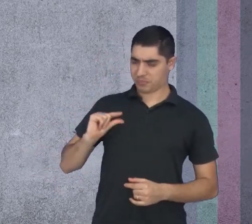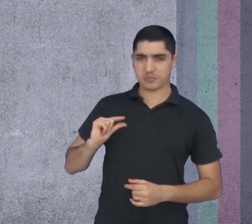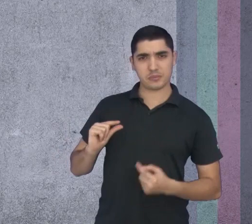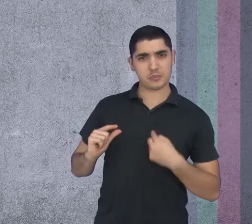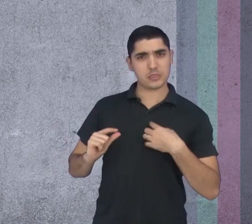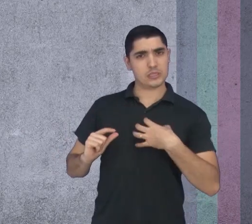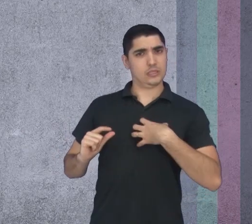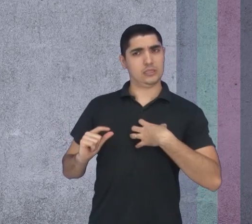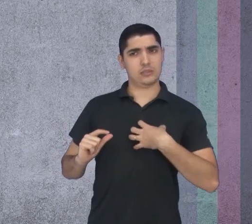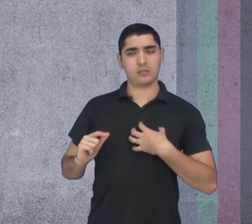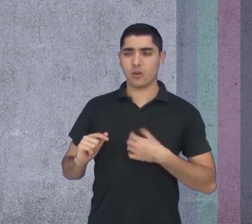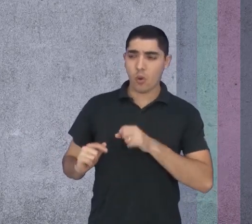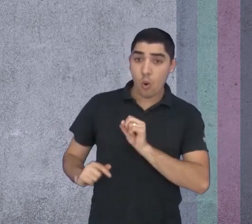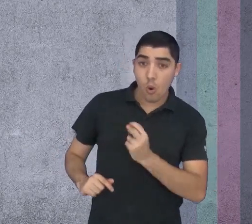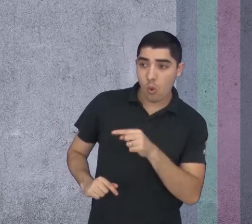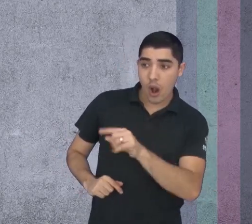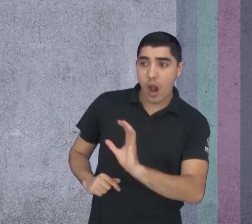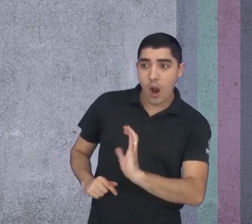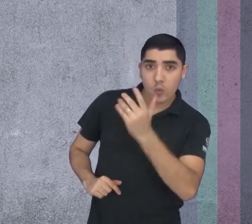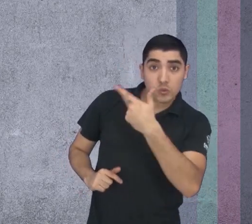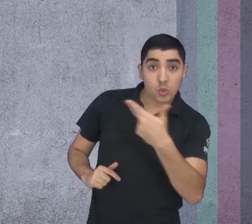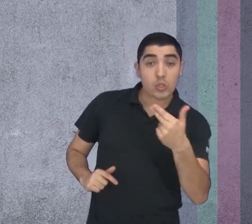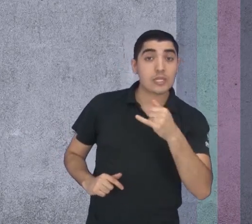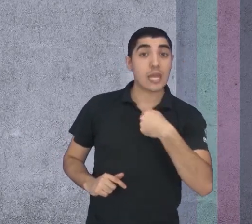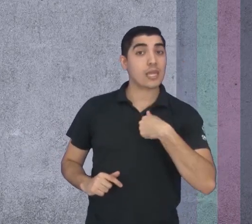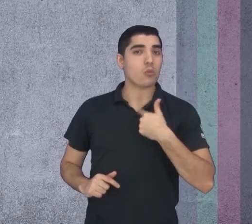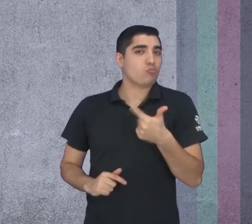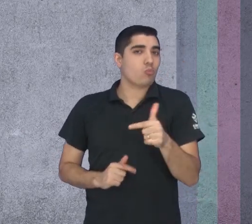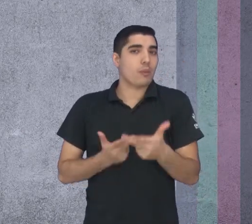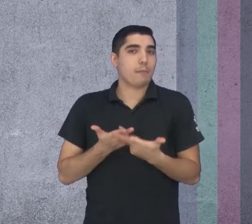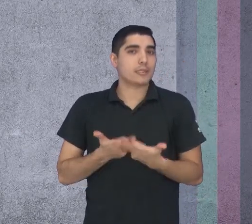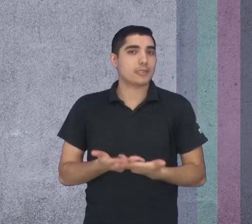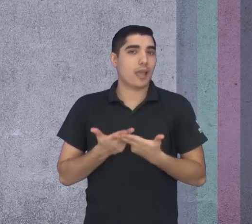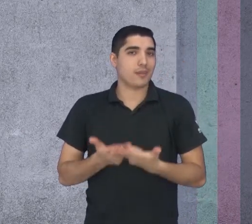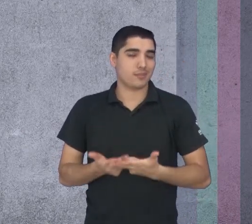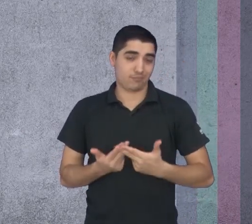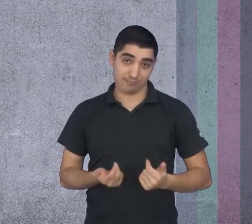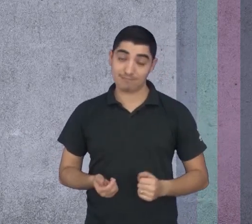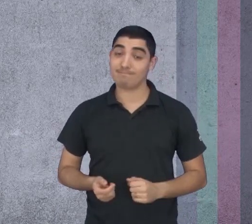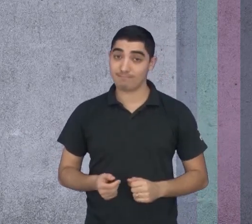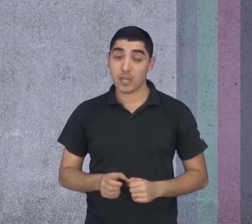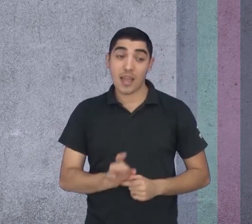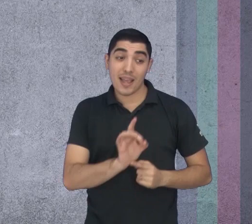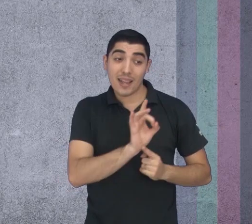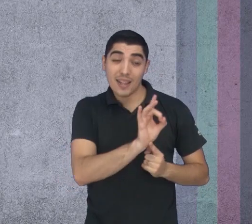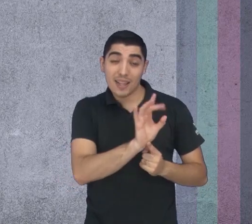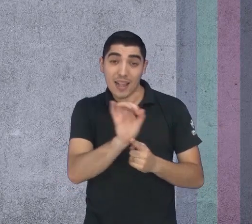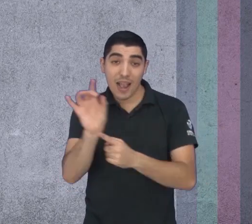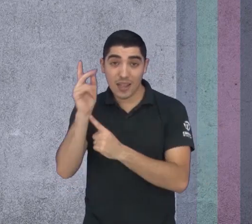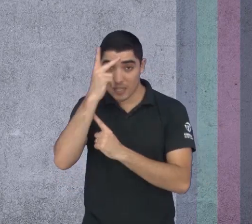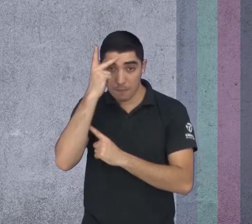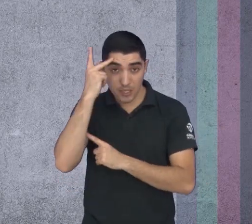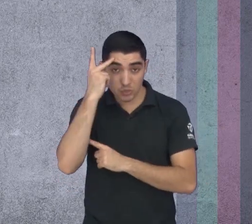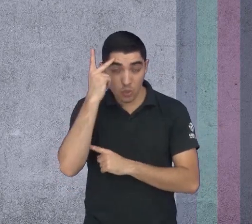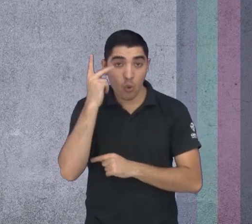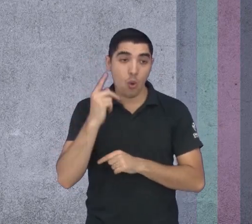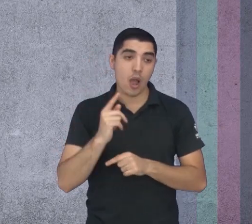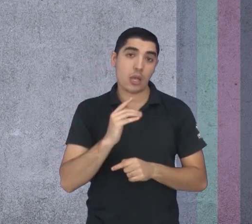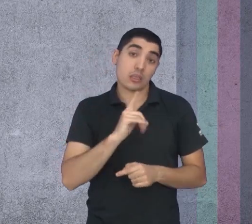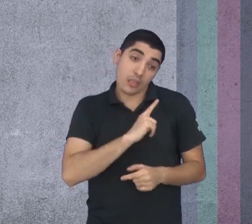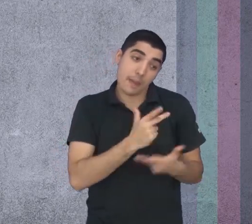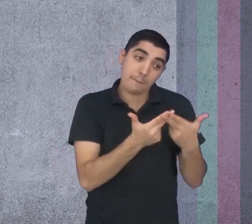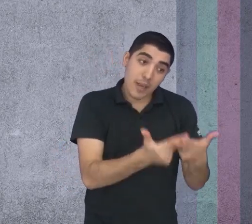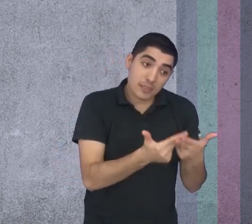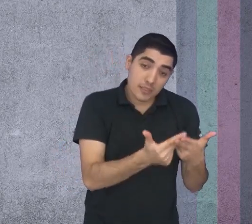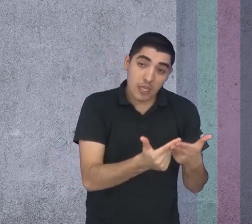não tenho uma tolerância para aquilo, né? Porque cada um tolera algumas coisas e intolera outras